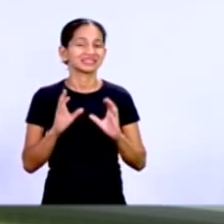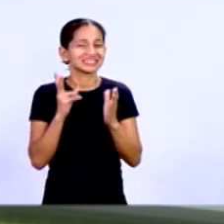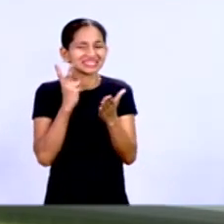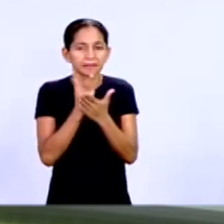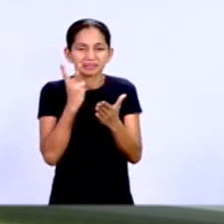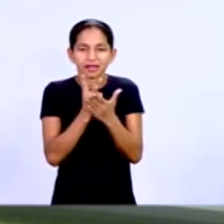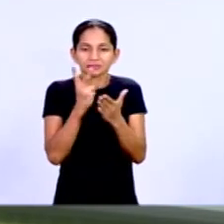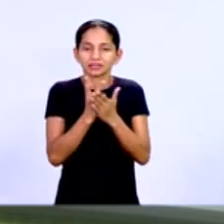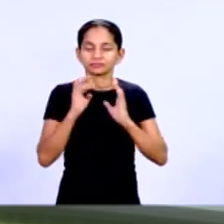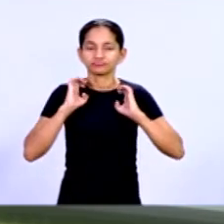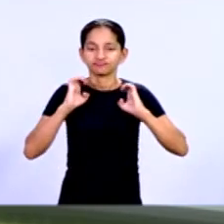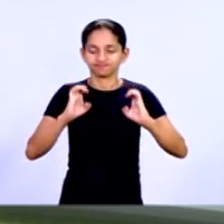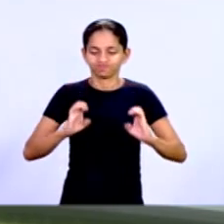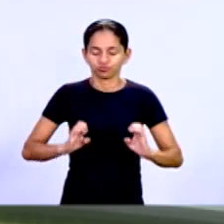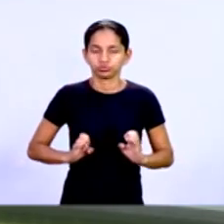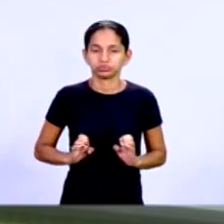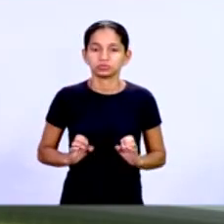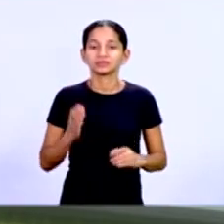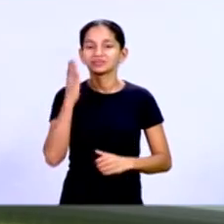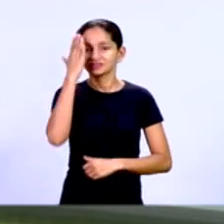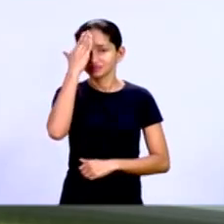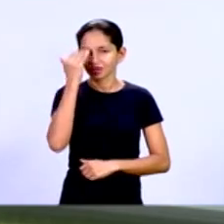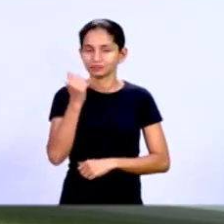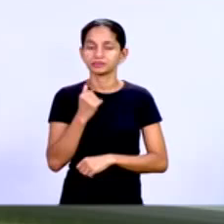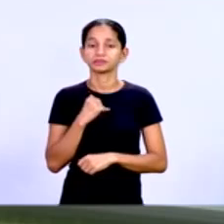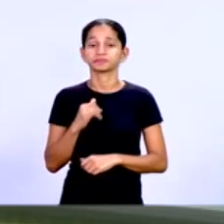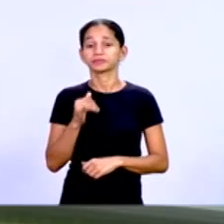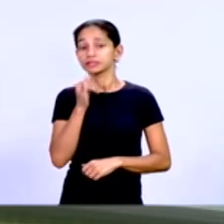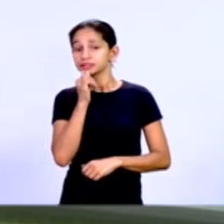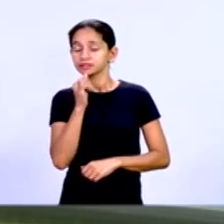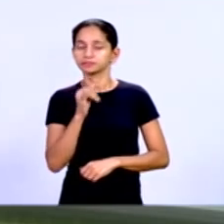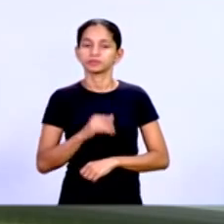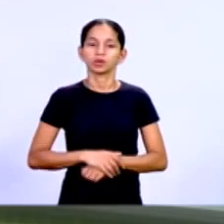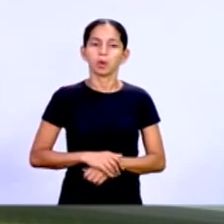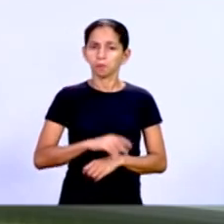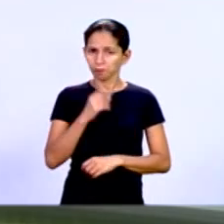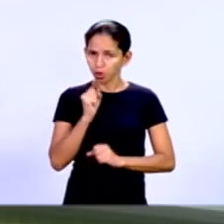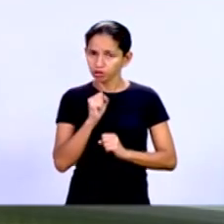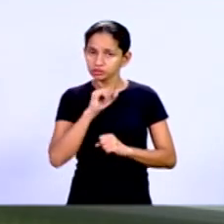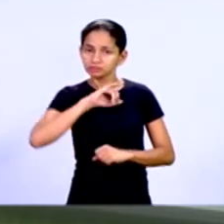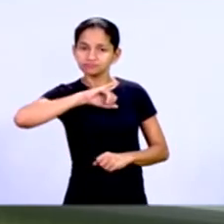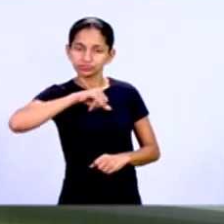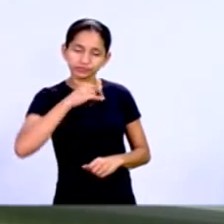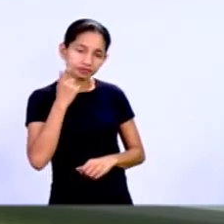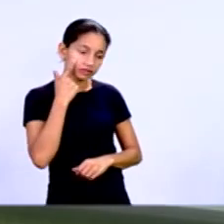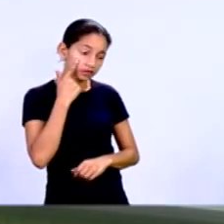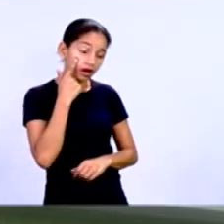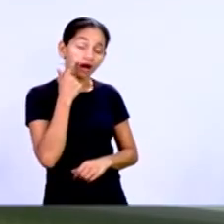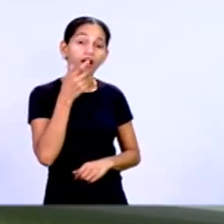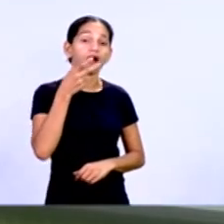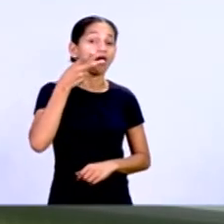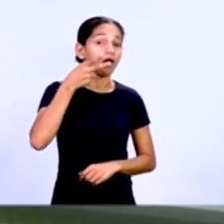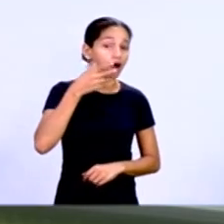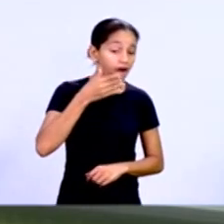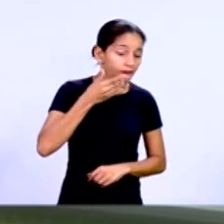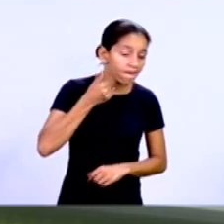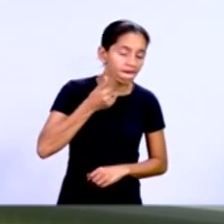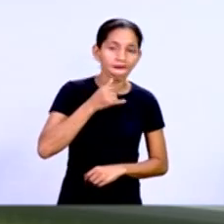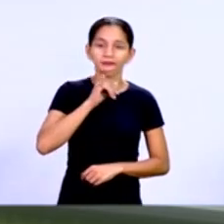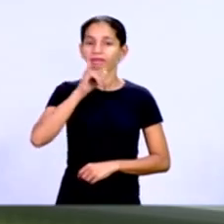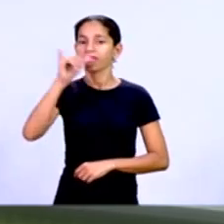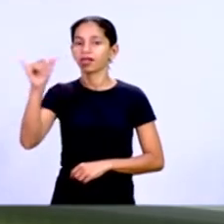ético. Quem tem informações privilegiadas não pode, por exemplo, aproveitá-las ou divulgá-las de forma